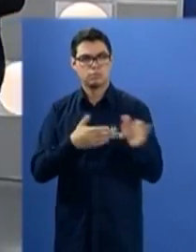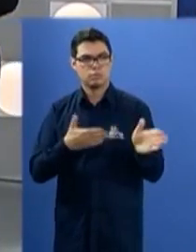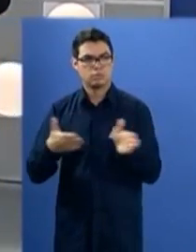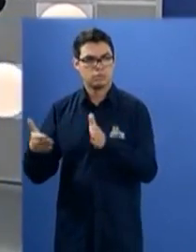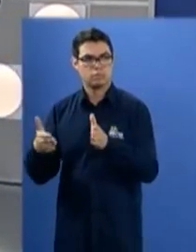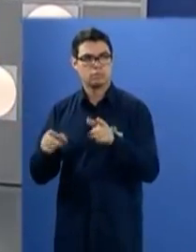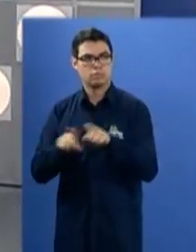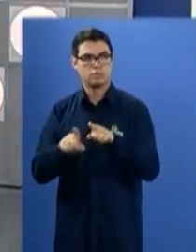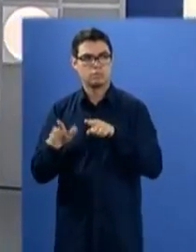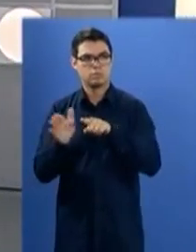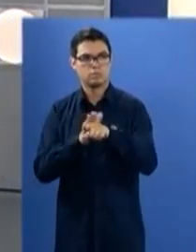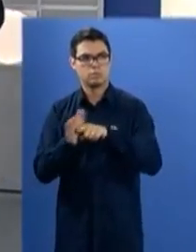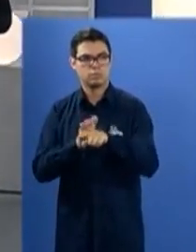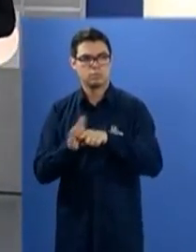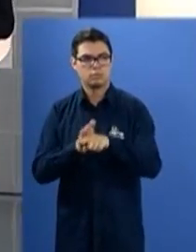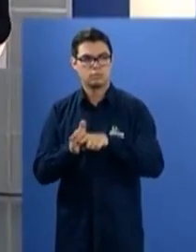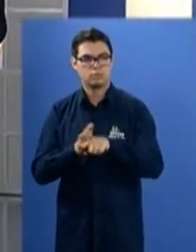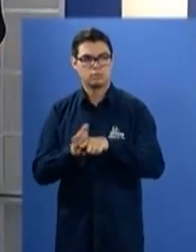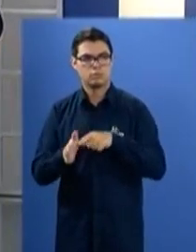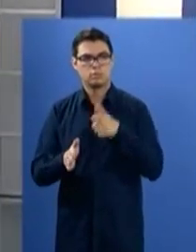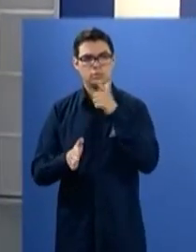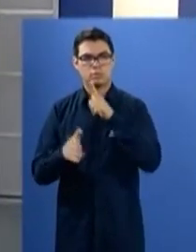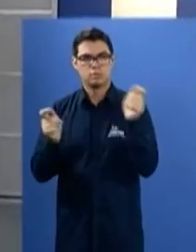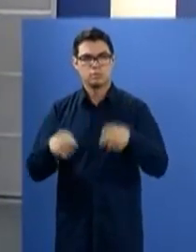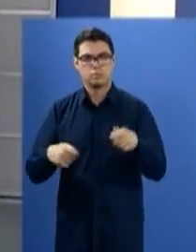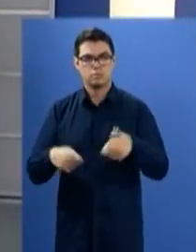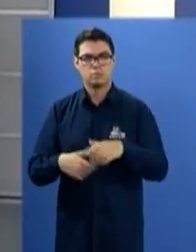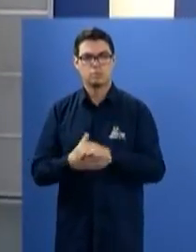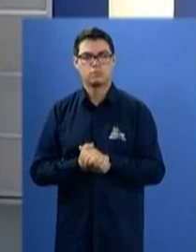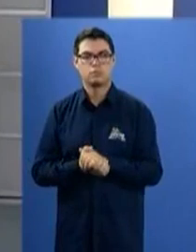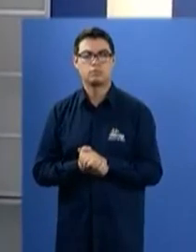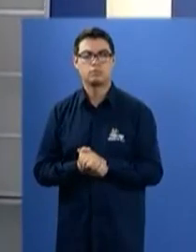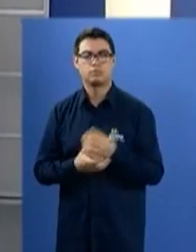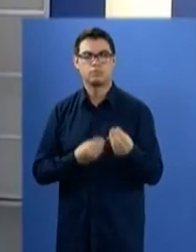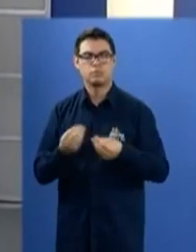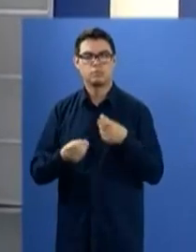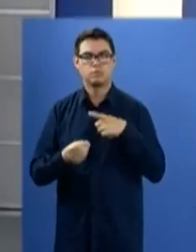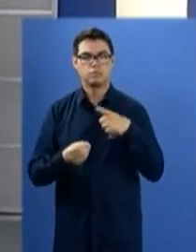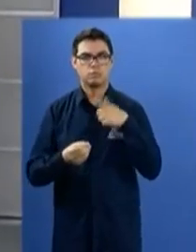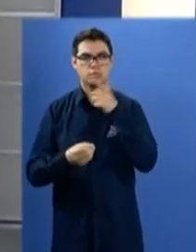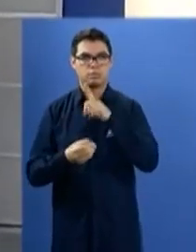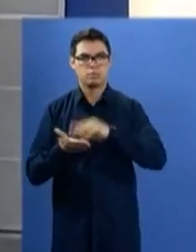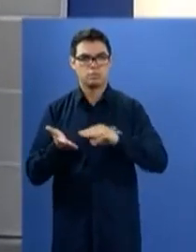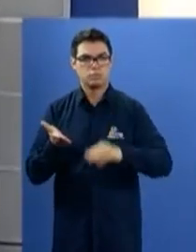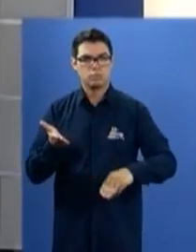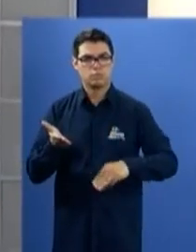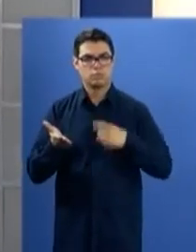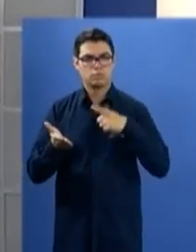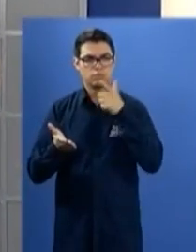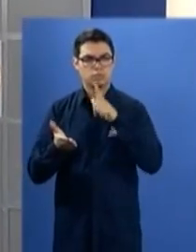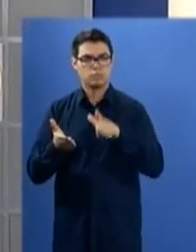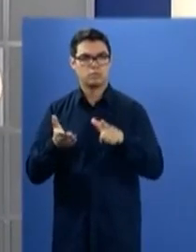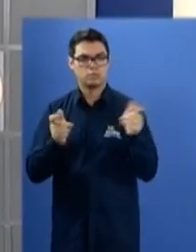analisar capacidades. Através do estudo de tempo, nós desenvolvemos um método que melhor se adeque